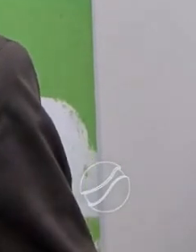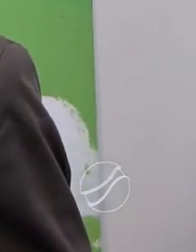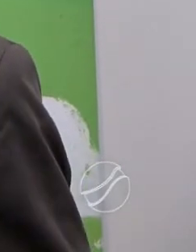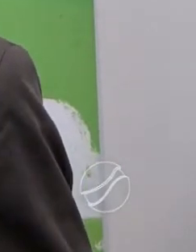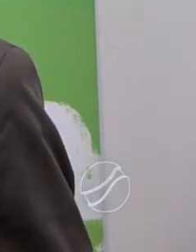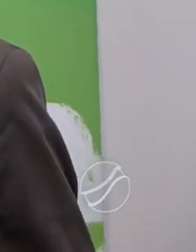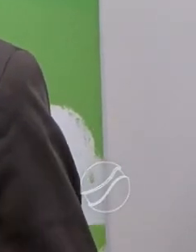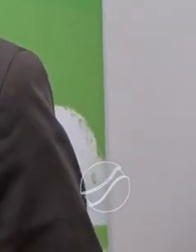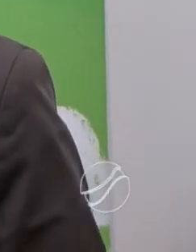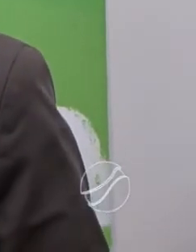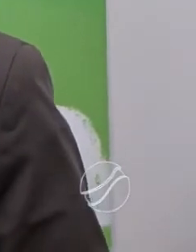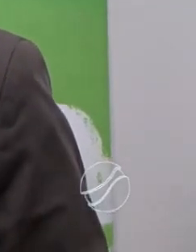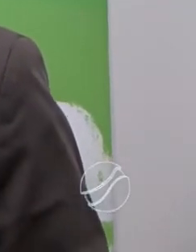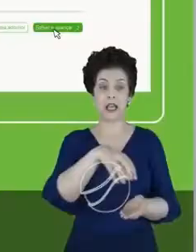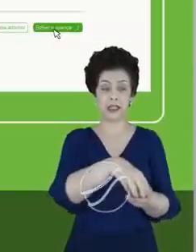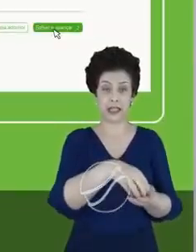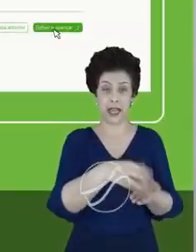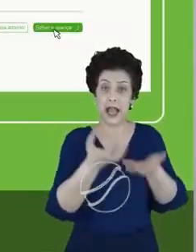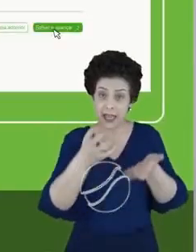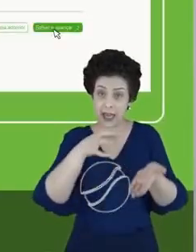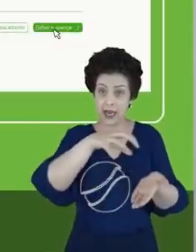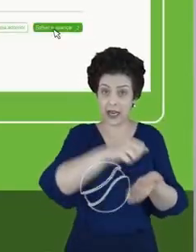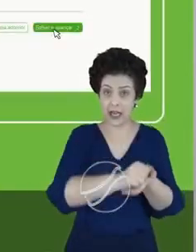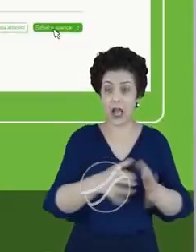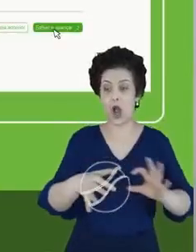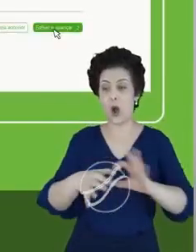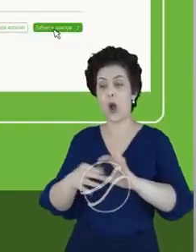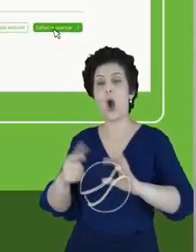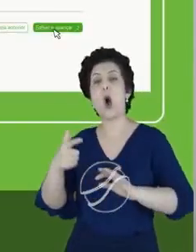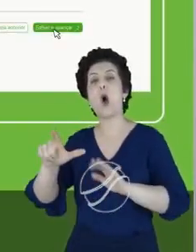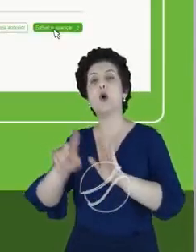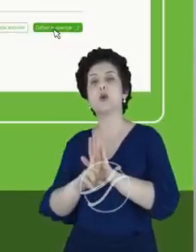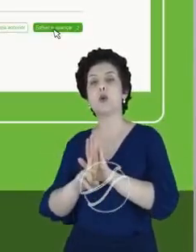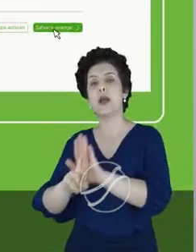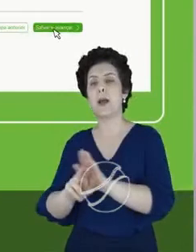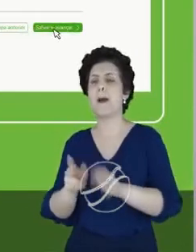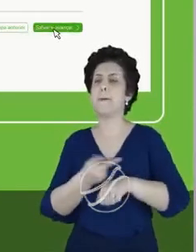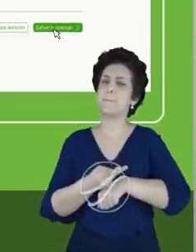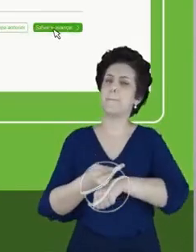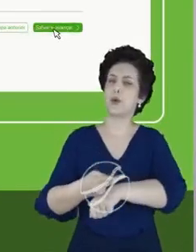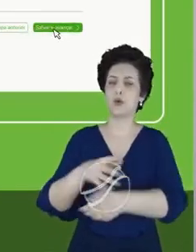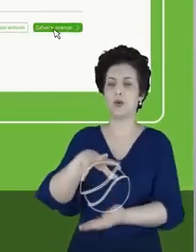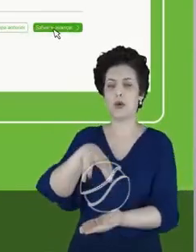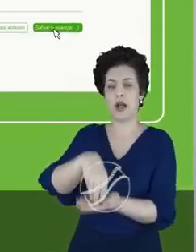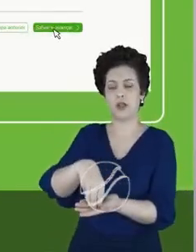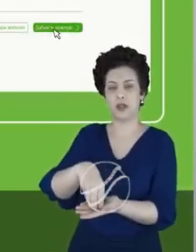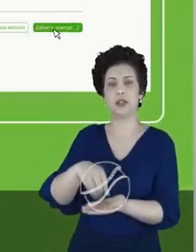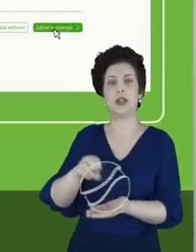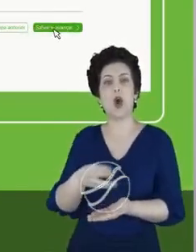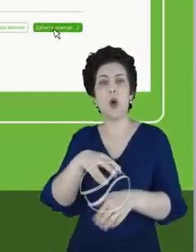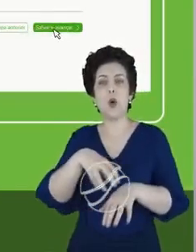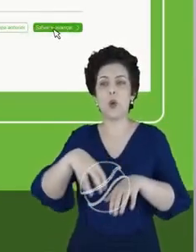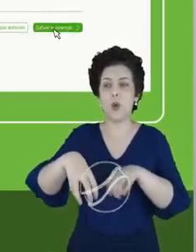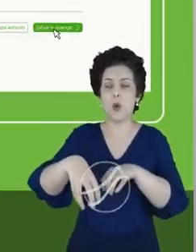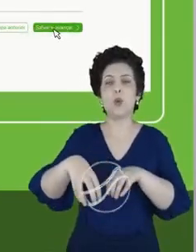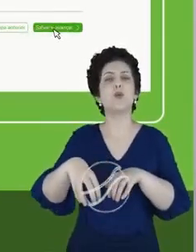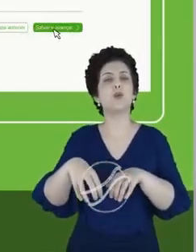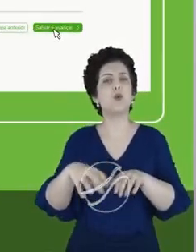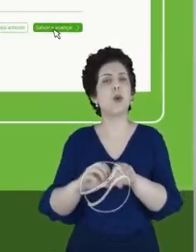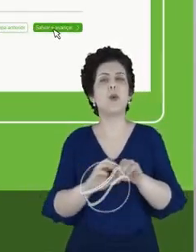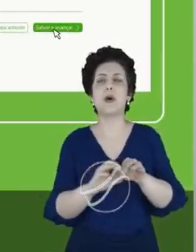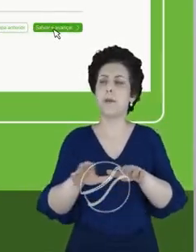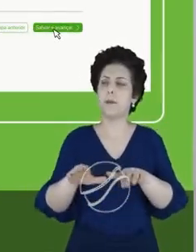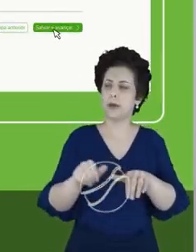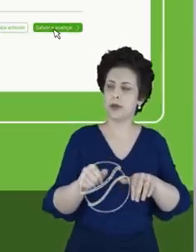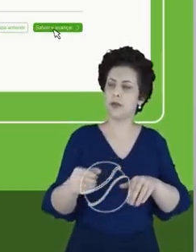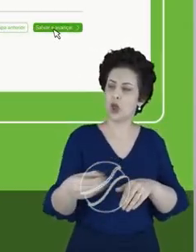retorna para a comunidade todos os valores né que a cooperativa é através dos negócios Associados fácil no dia a dia por isso que quanto mais